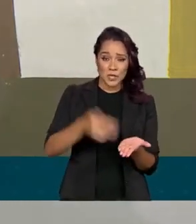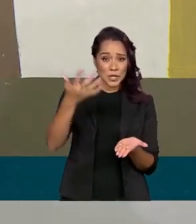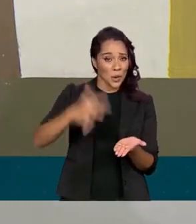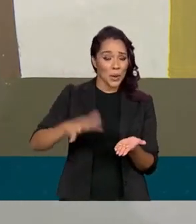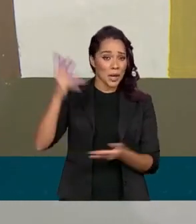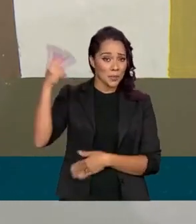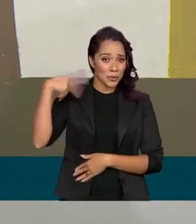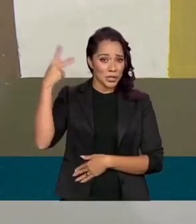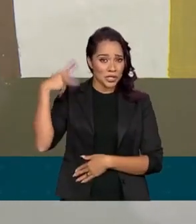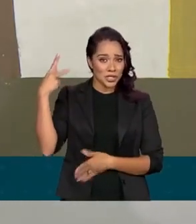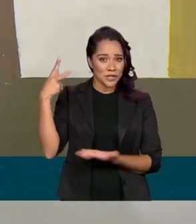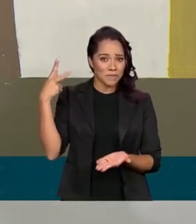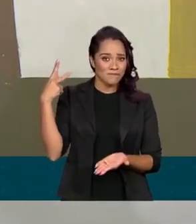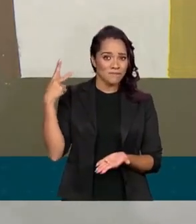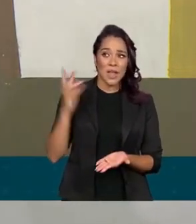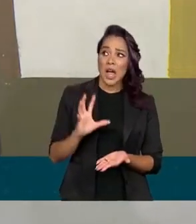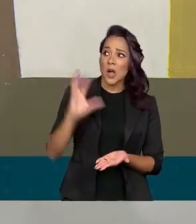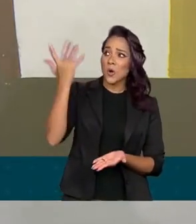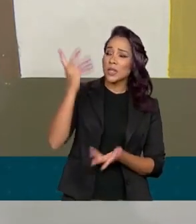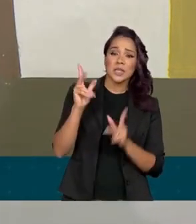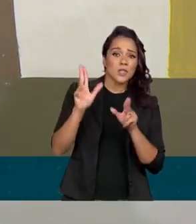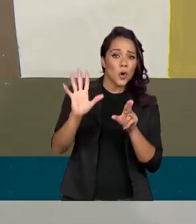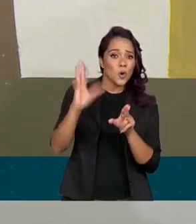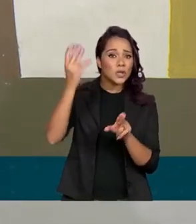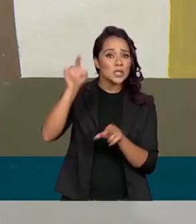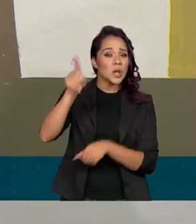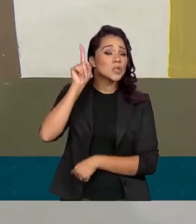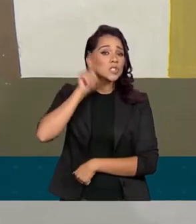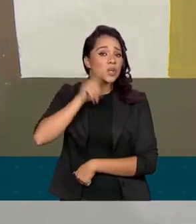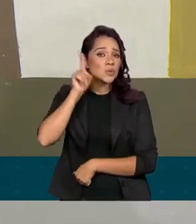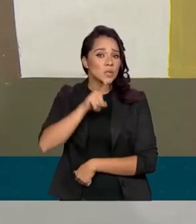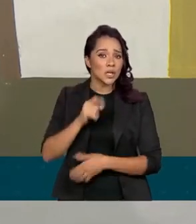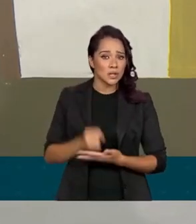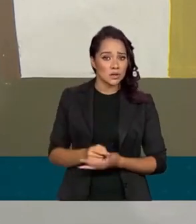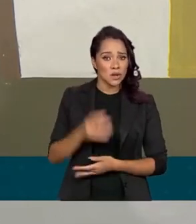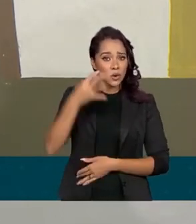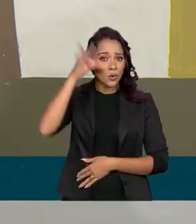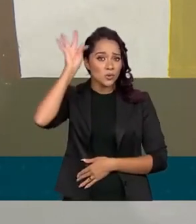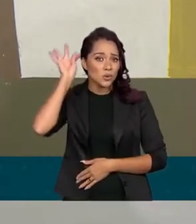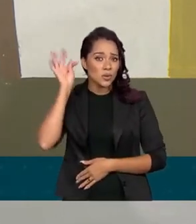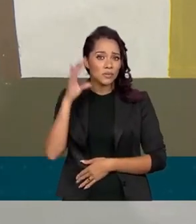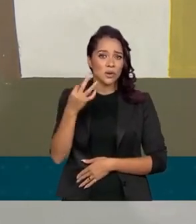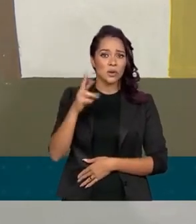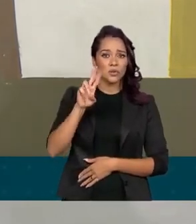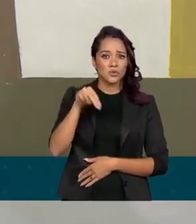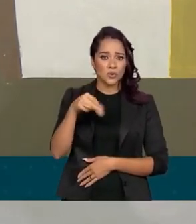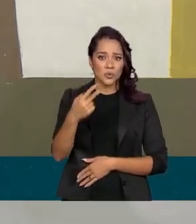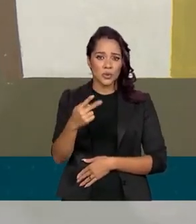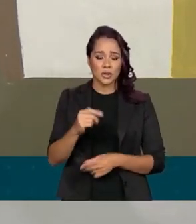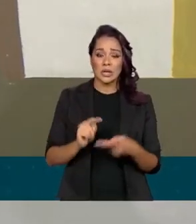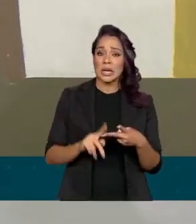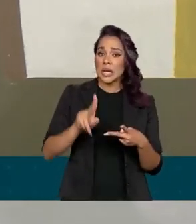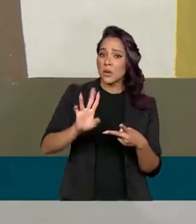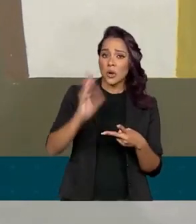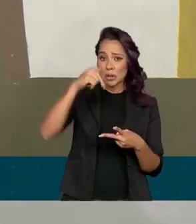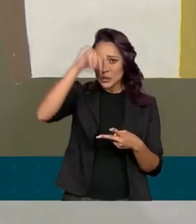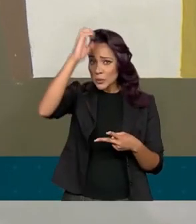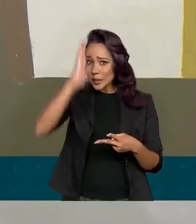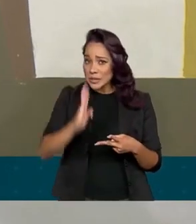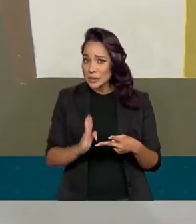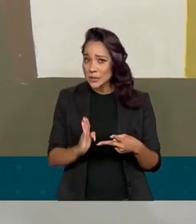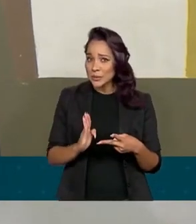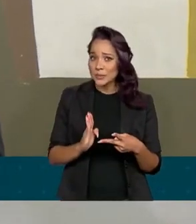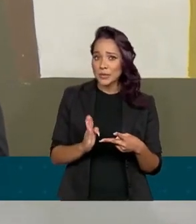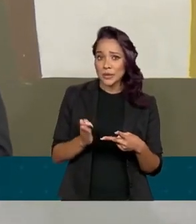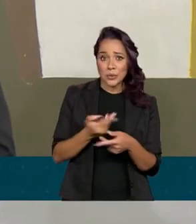a política, acontece o que aconteceu nos Estados Unidos com o Trump, acontece o que aconteceu no Brasil